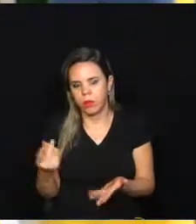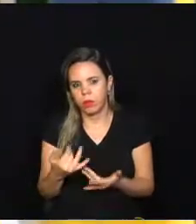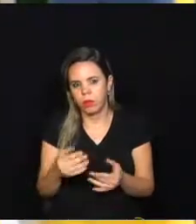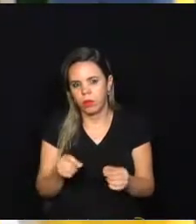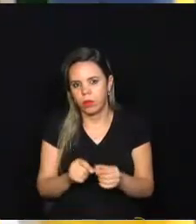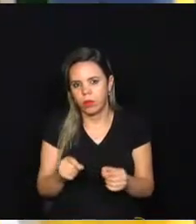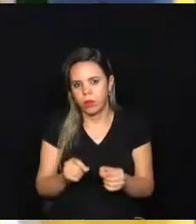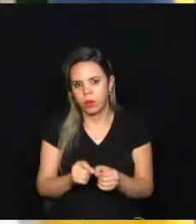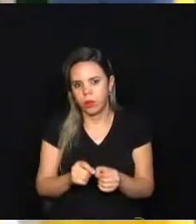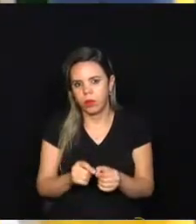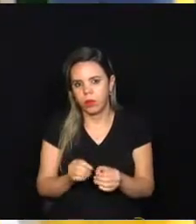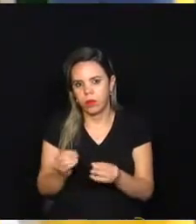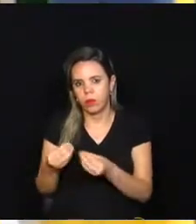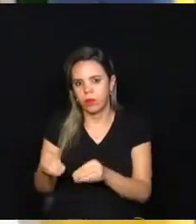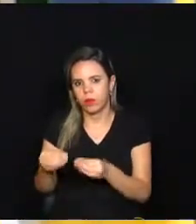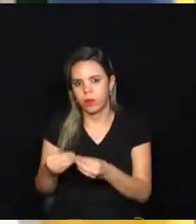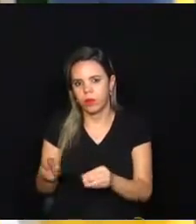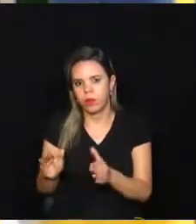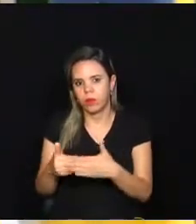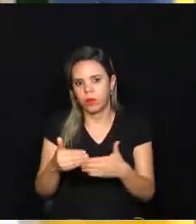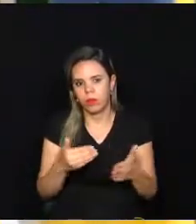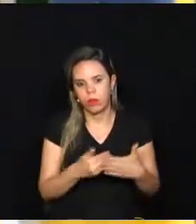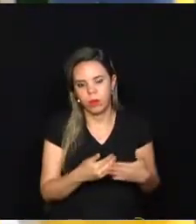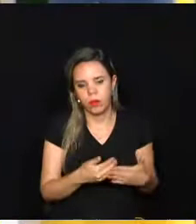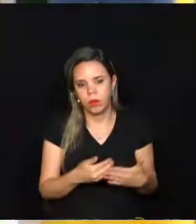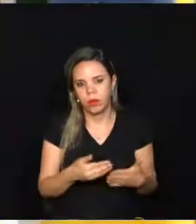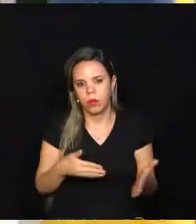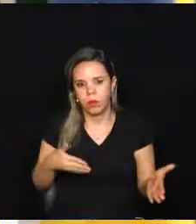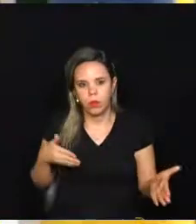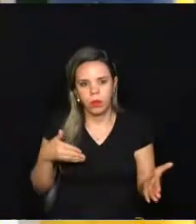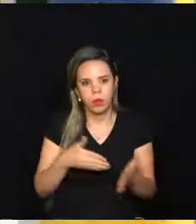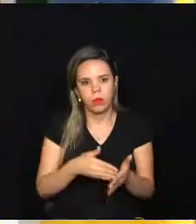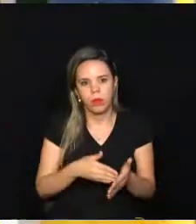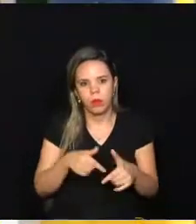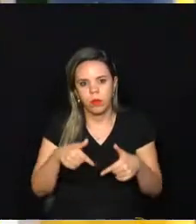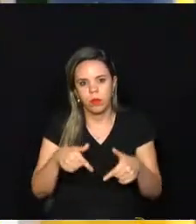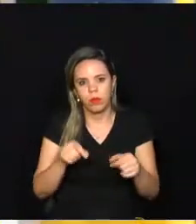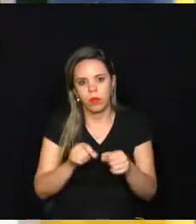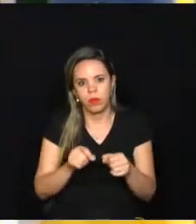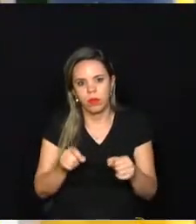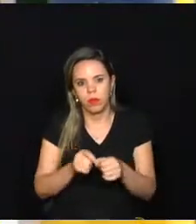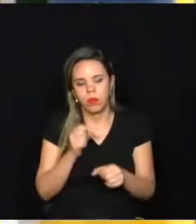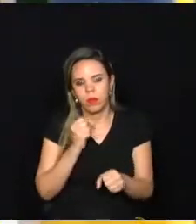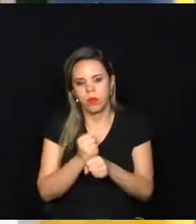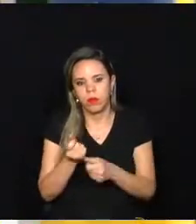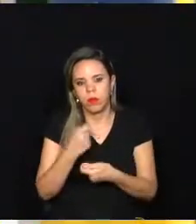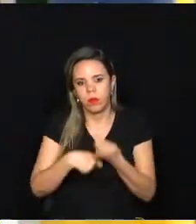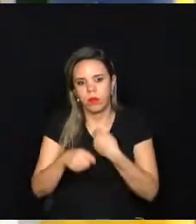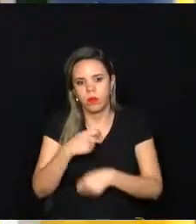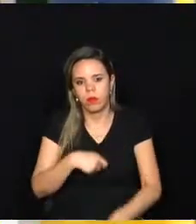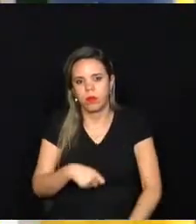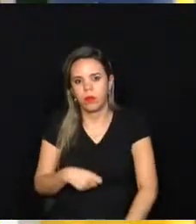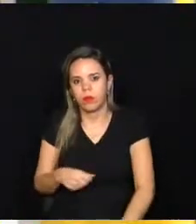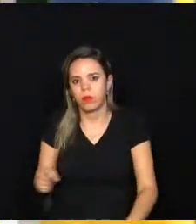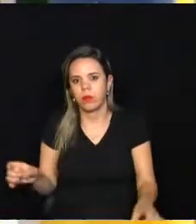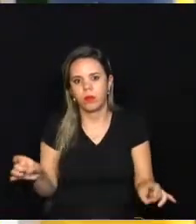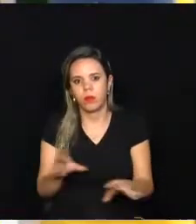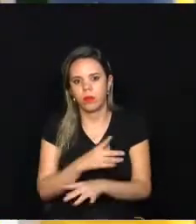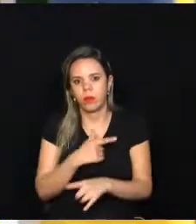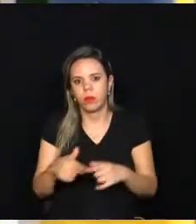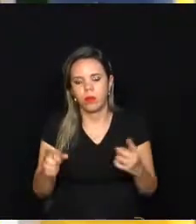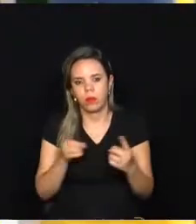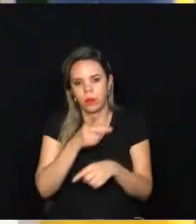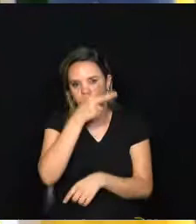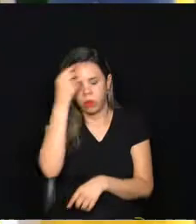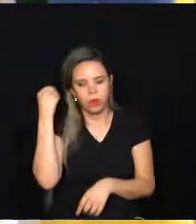É desmontar, precarizar, restringir. Então, a gente está enfrentando uma reforma administrativa que pode acabar com o serviço